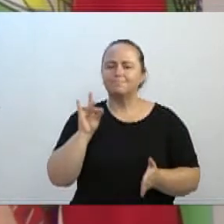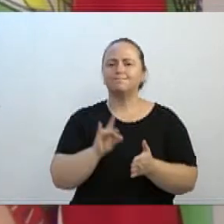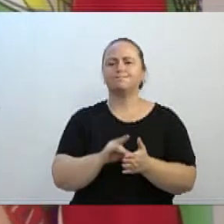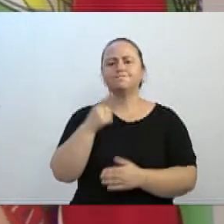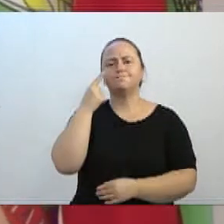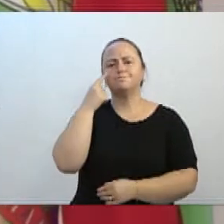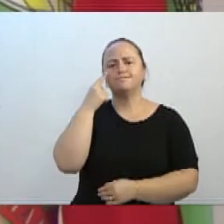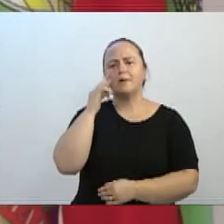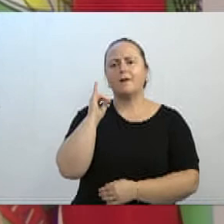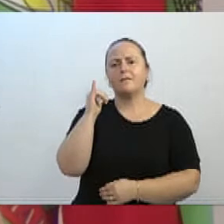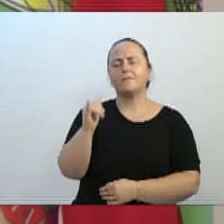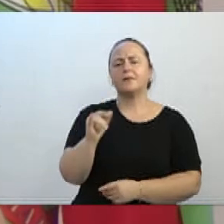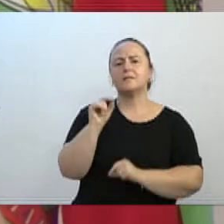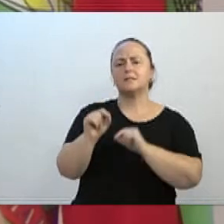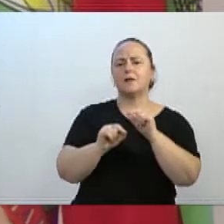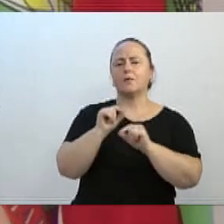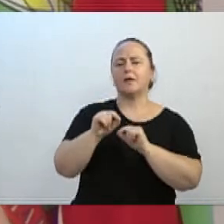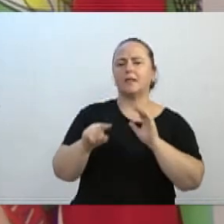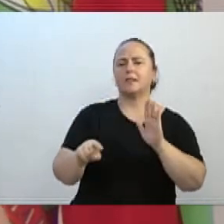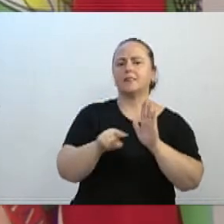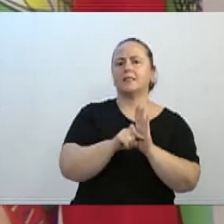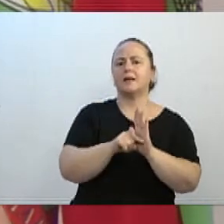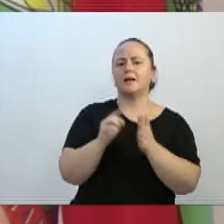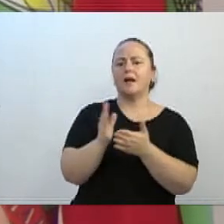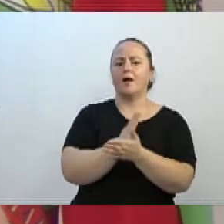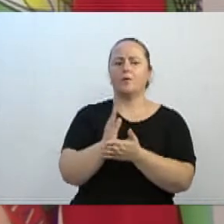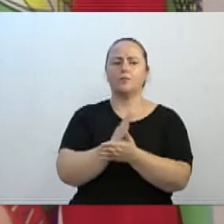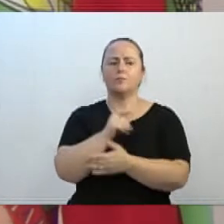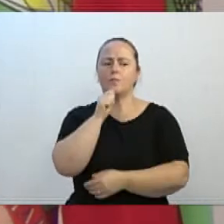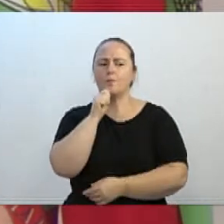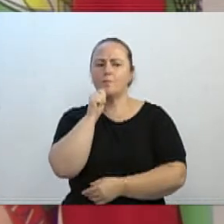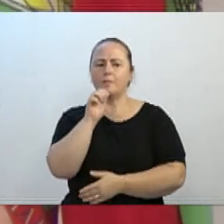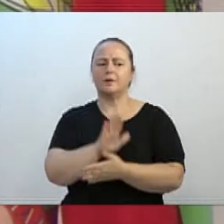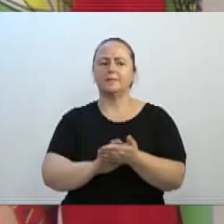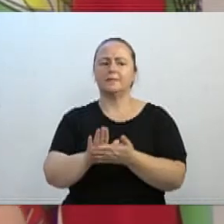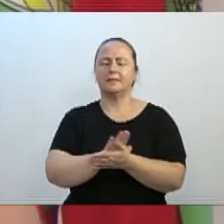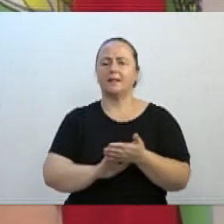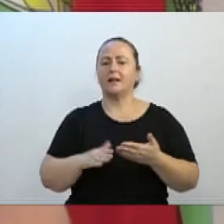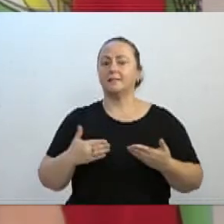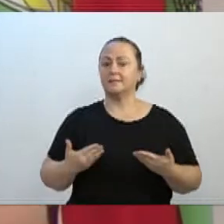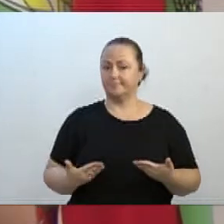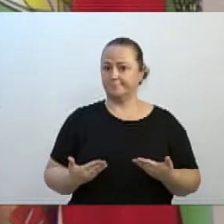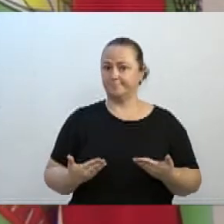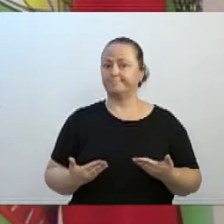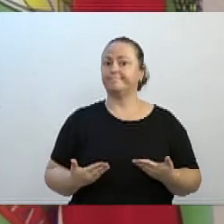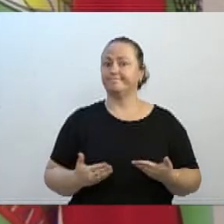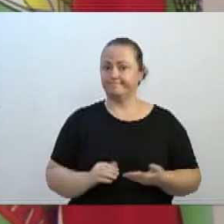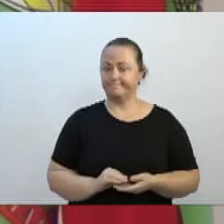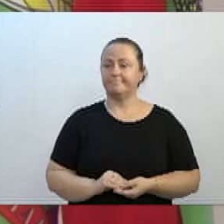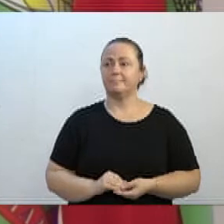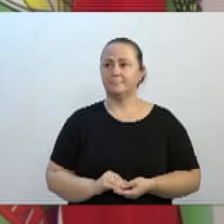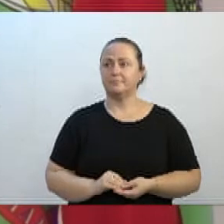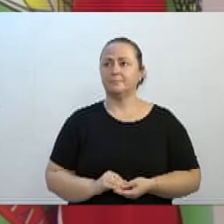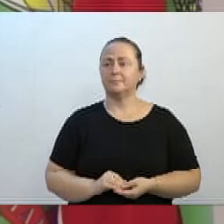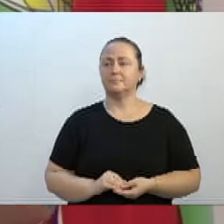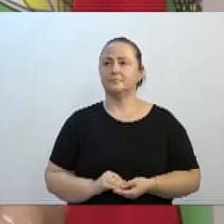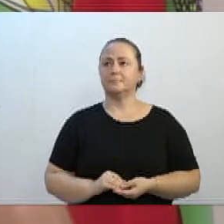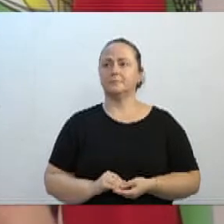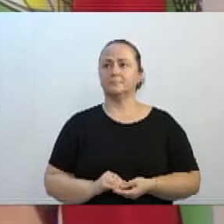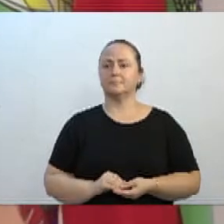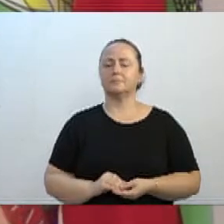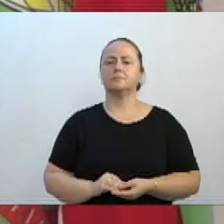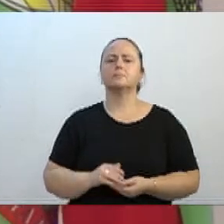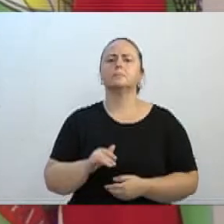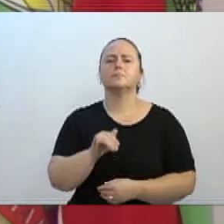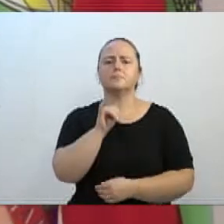aspectos negativos de asseio público que não está sendo feito. E eu gostaria de citar aqui especificamente, por exemplo, o mobiliário